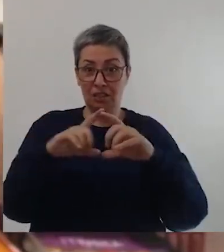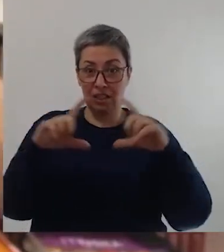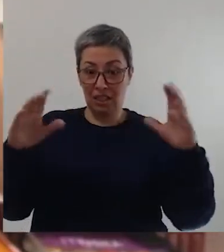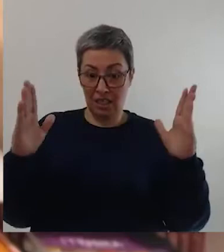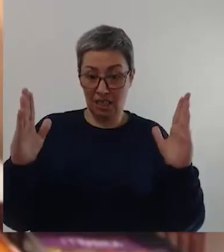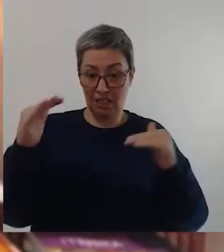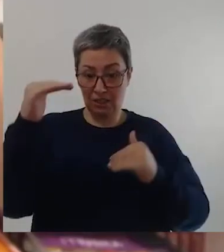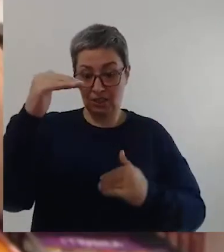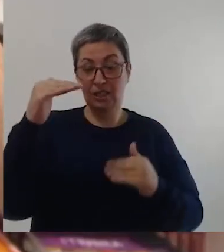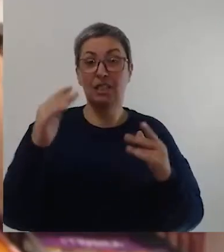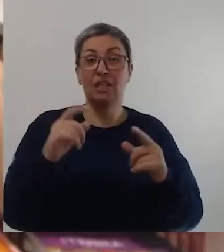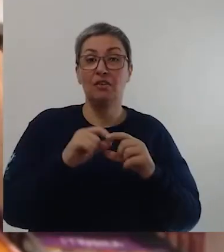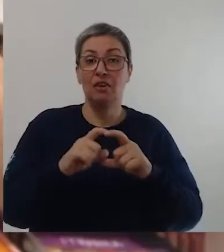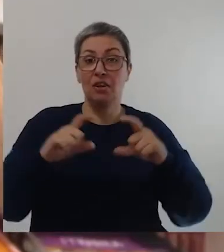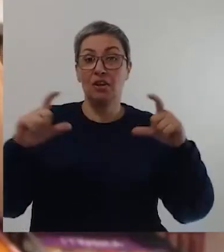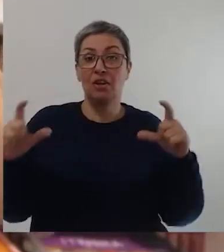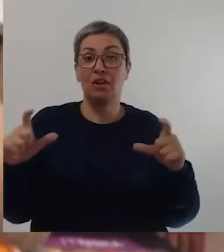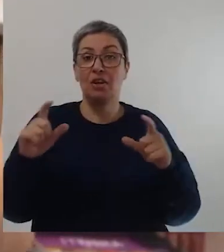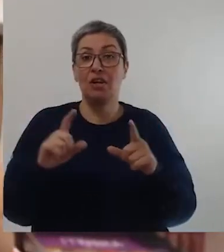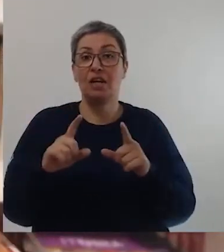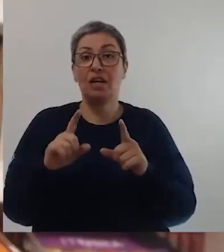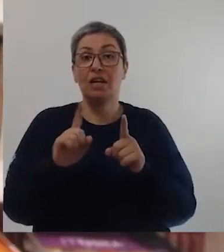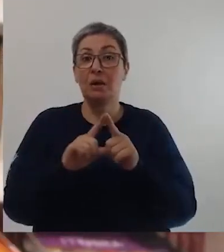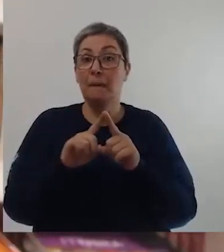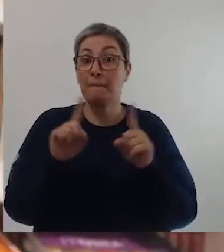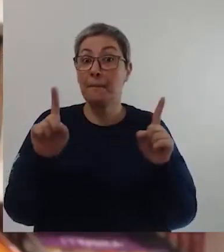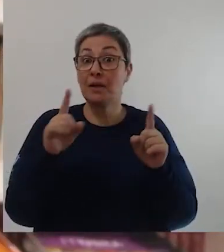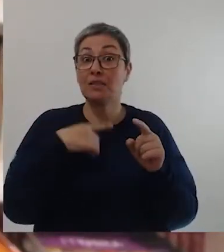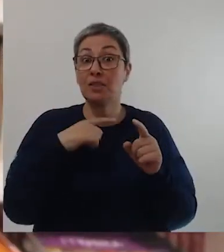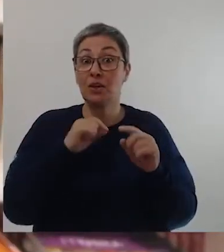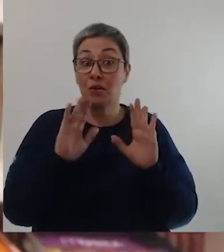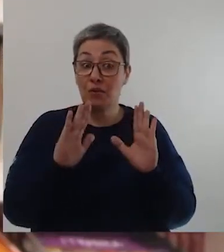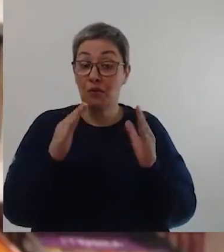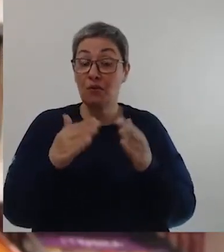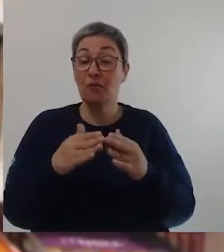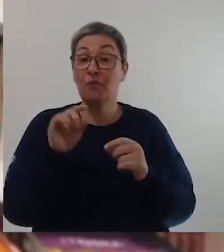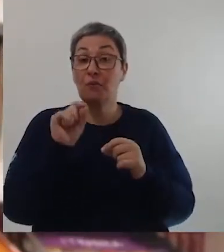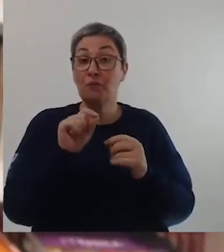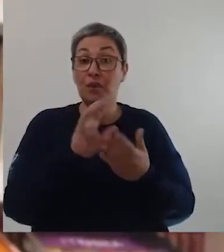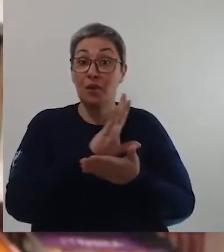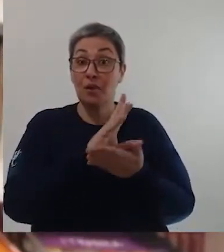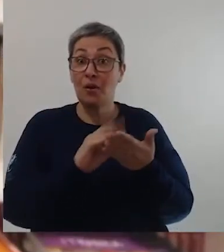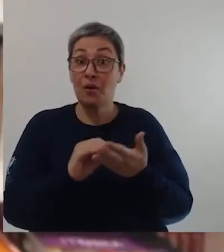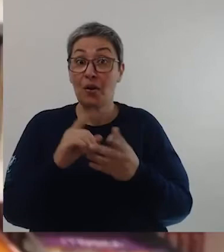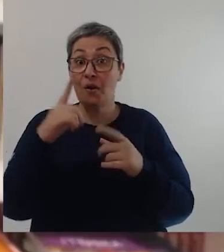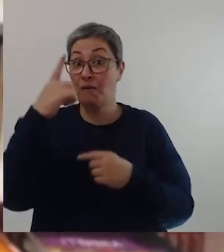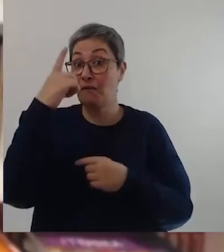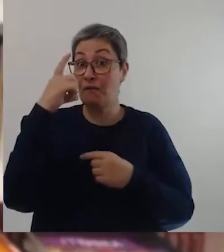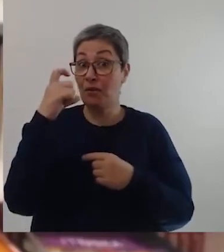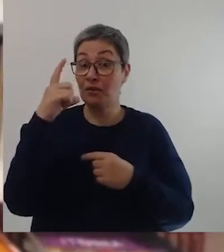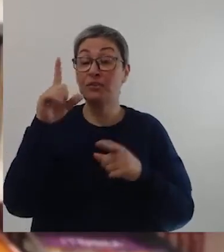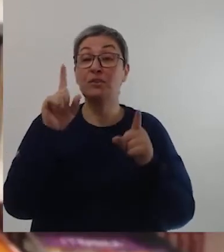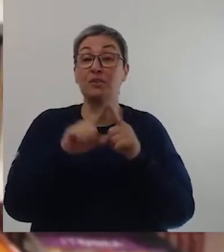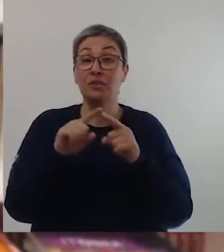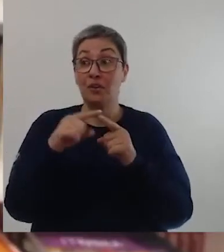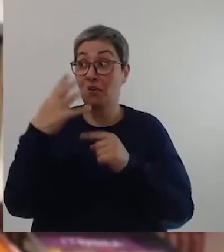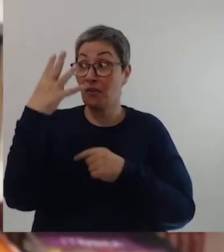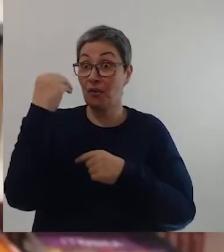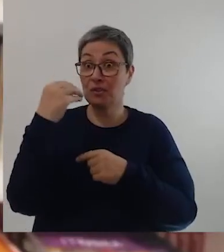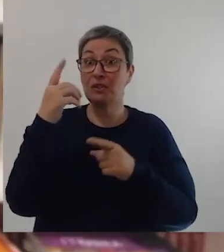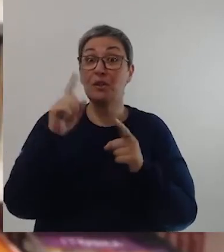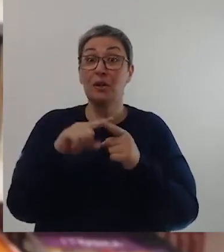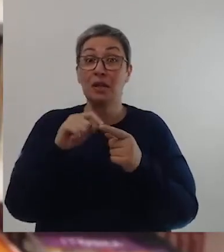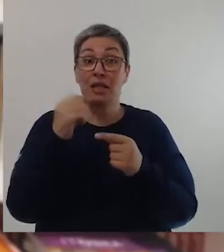um RG grande né vai em criar esse RG mas o foco aí é a foto Então